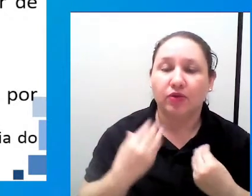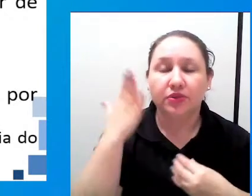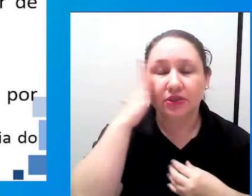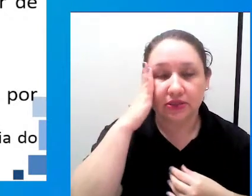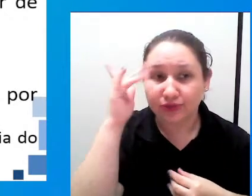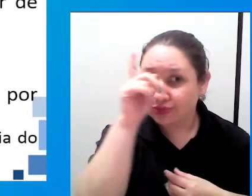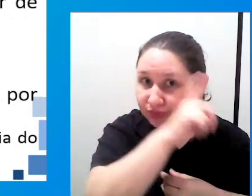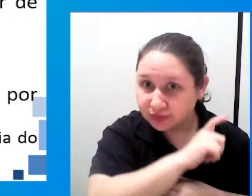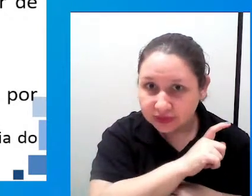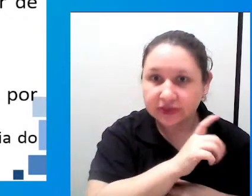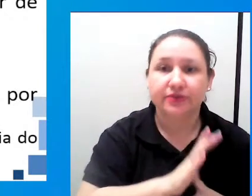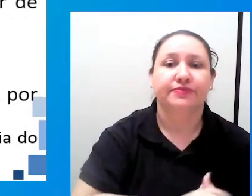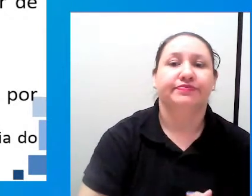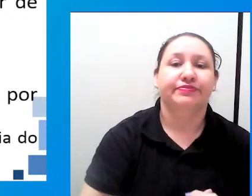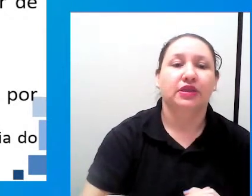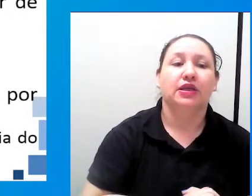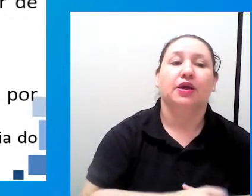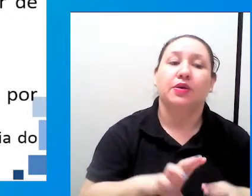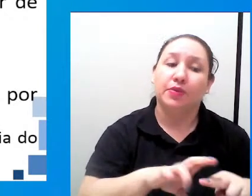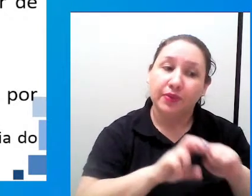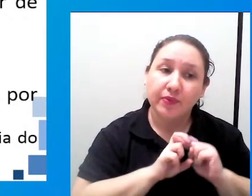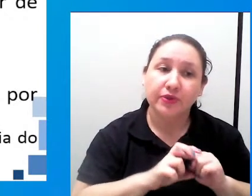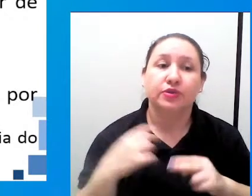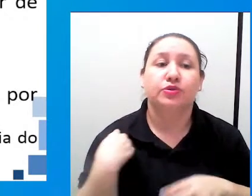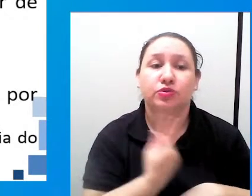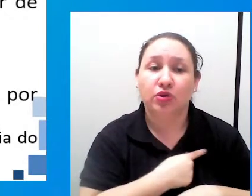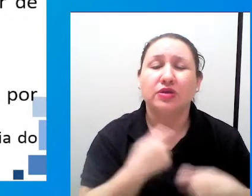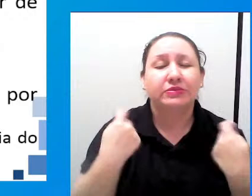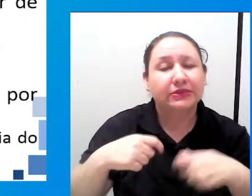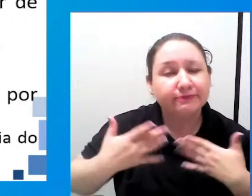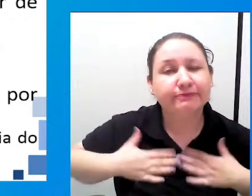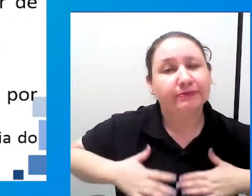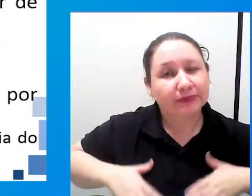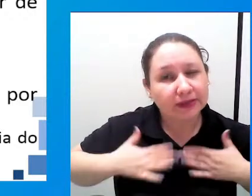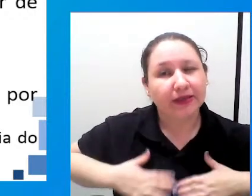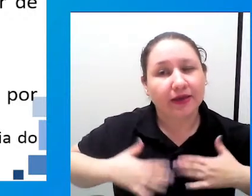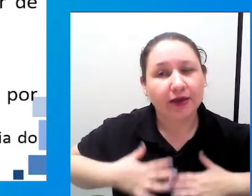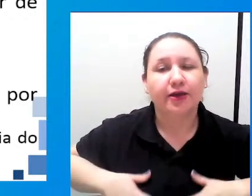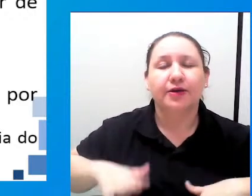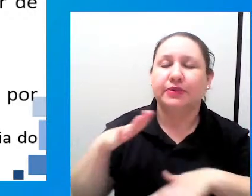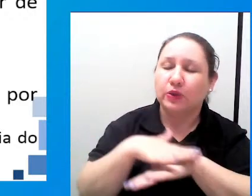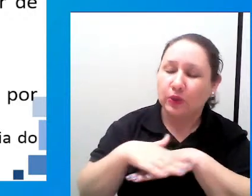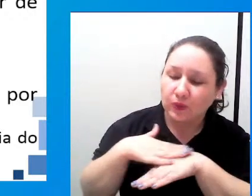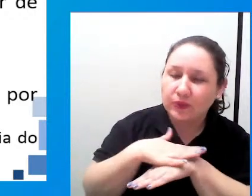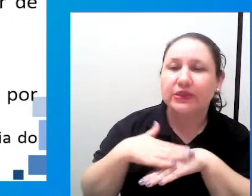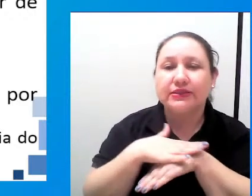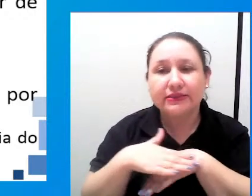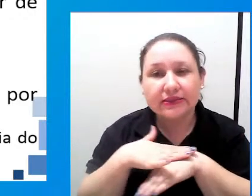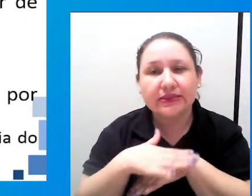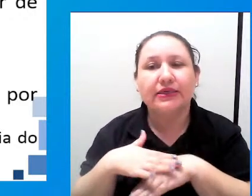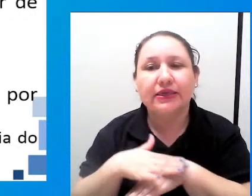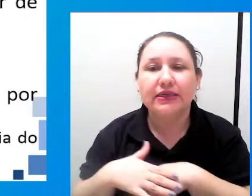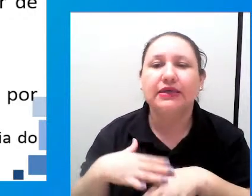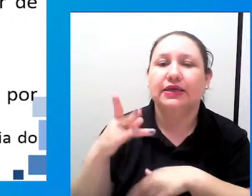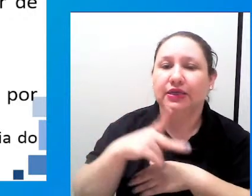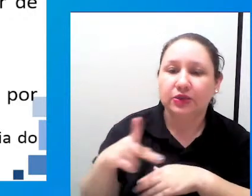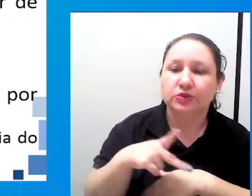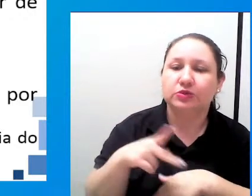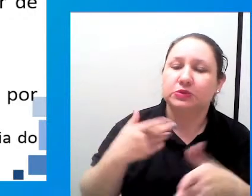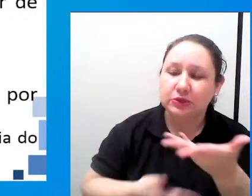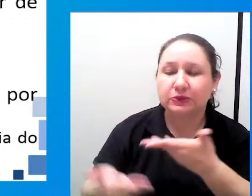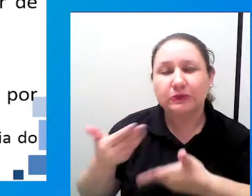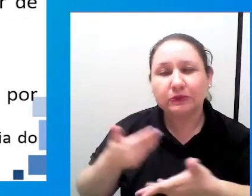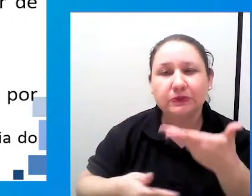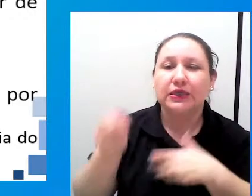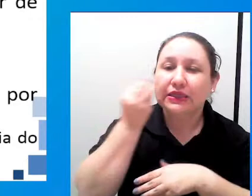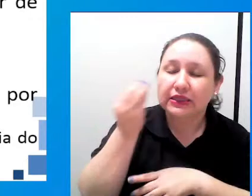disciplina? E aí, no começo, a gente teve todo um pouquinho de dificuldade para que esses professores encontrassem alternativas. A